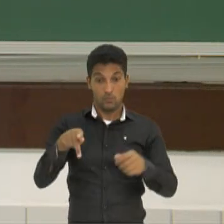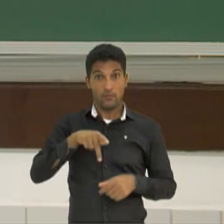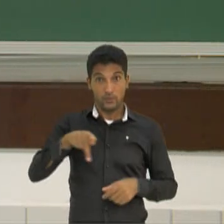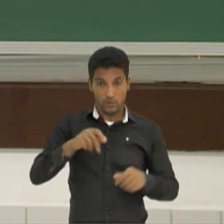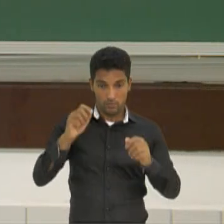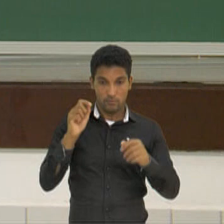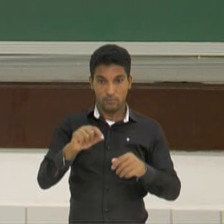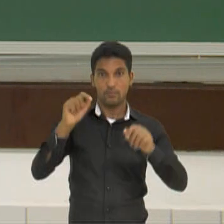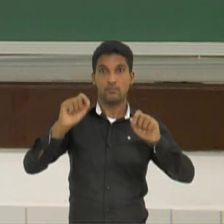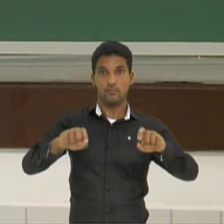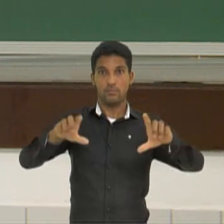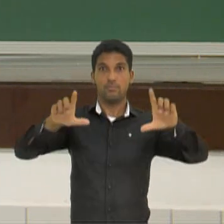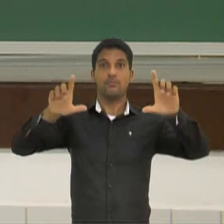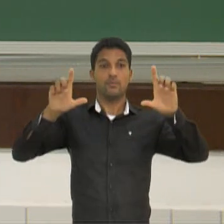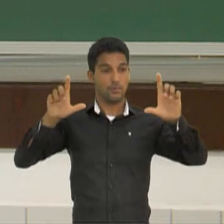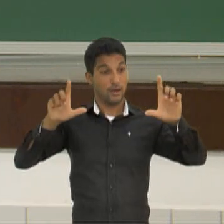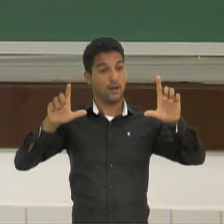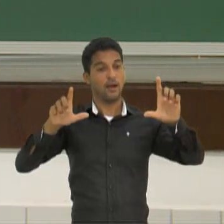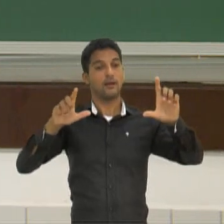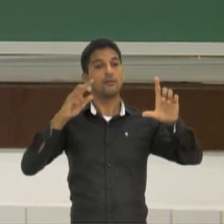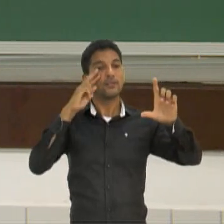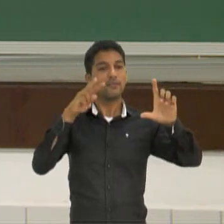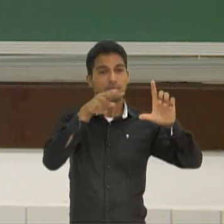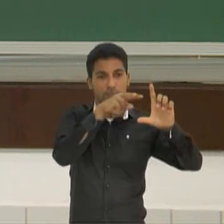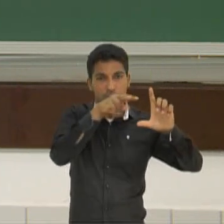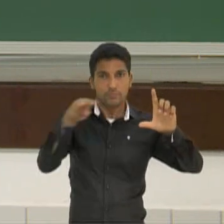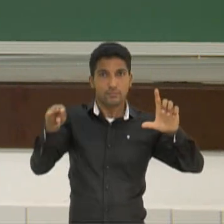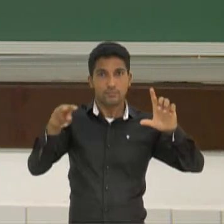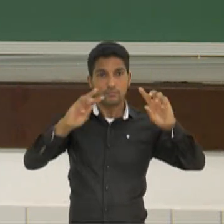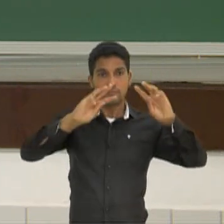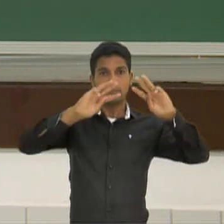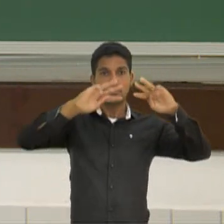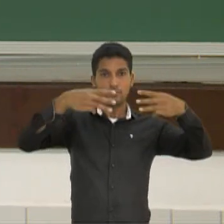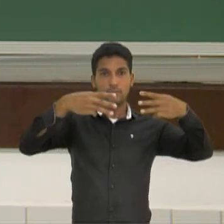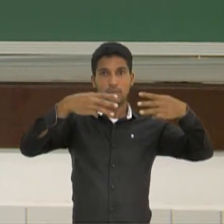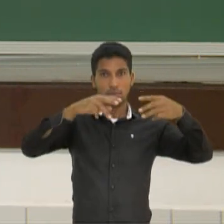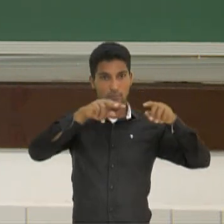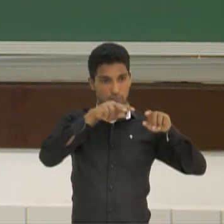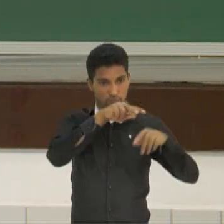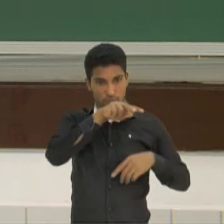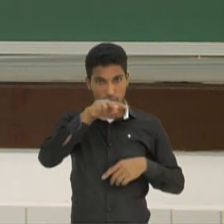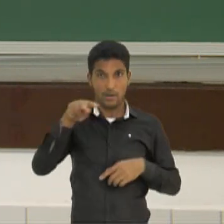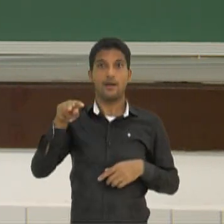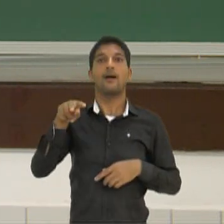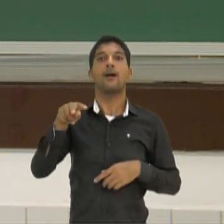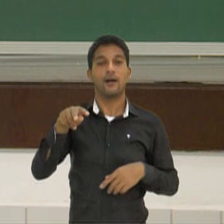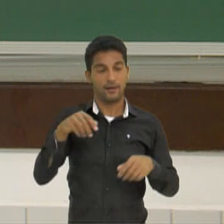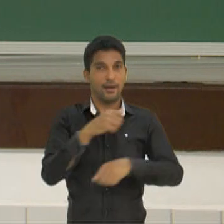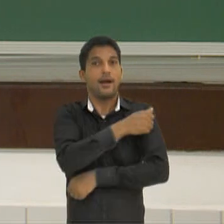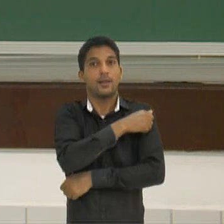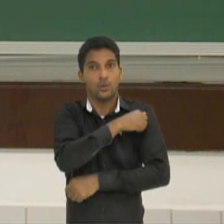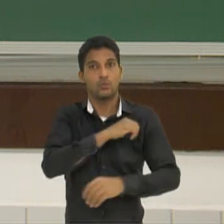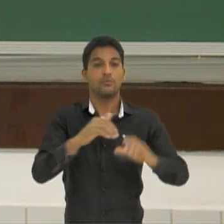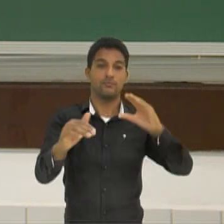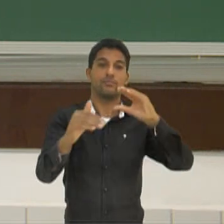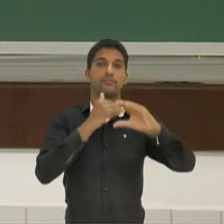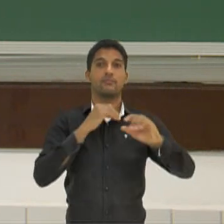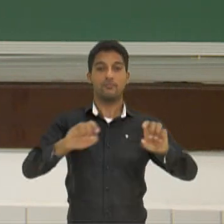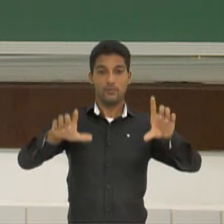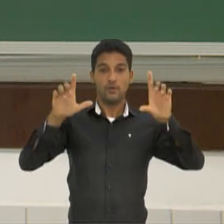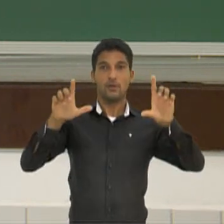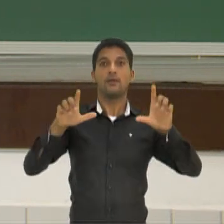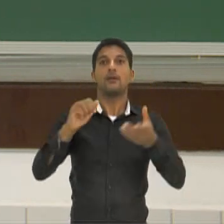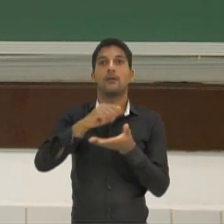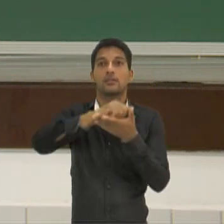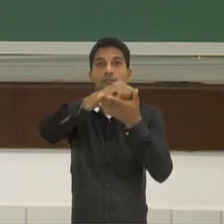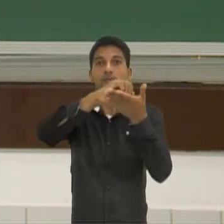fulano de tal enviou uma mensagem. Então, o professor já fica sabendo, né, ali instantaneamente que o aluno concluiu aquela